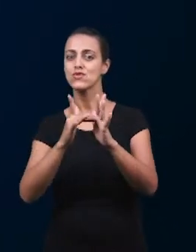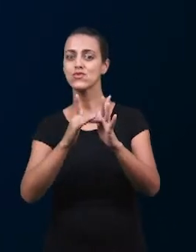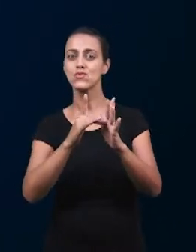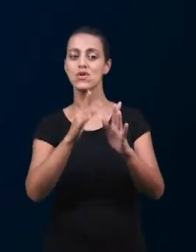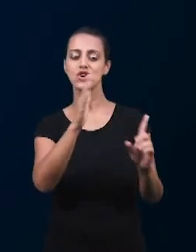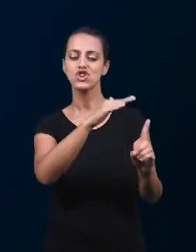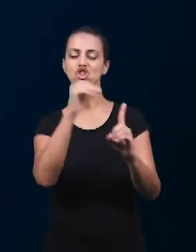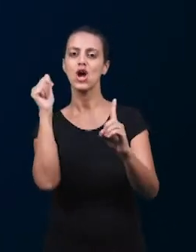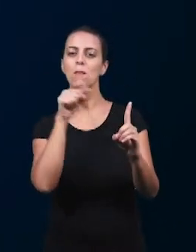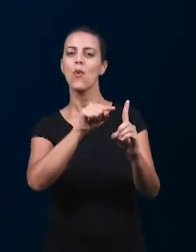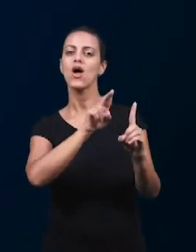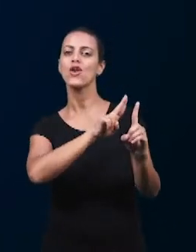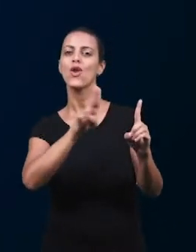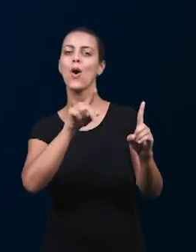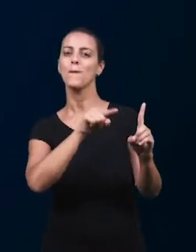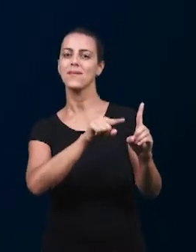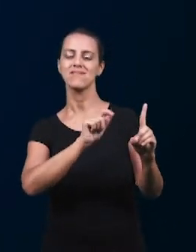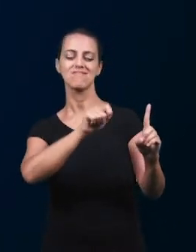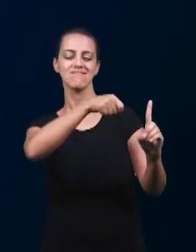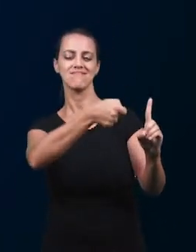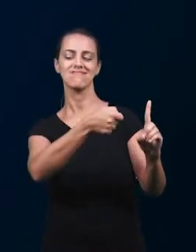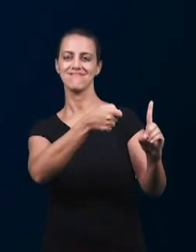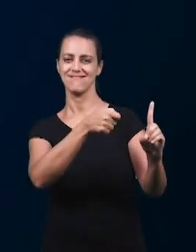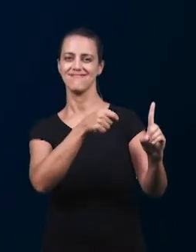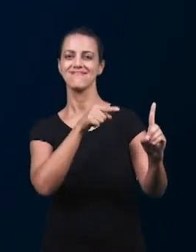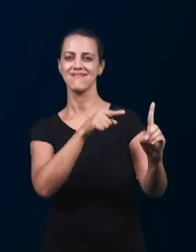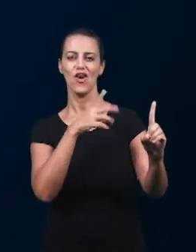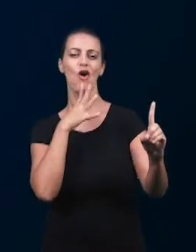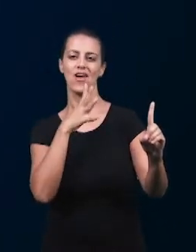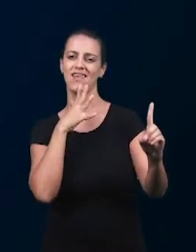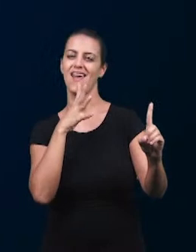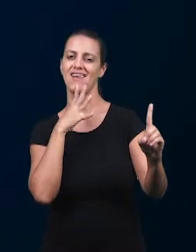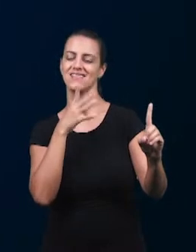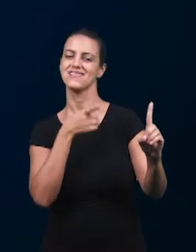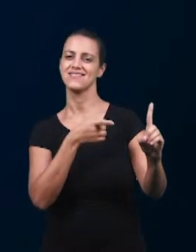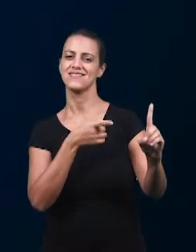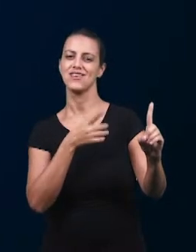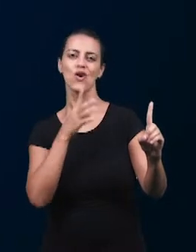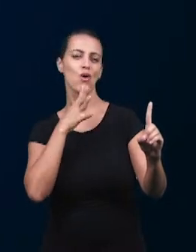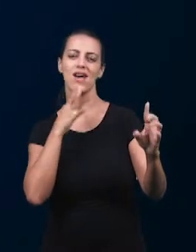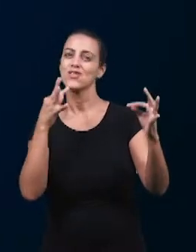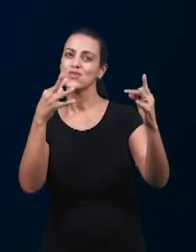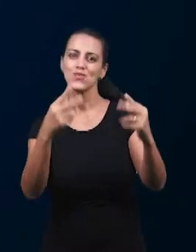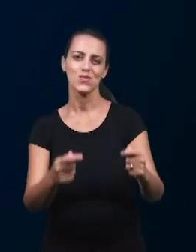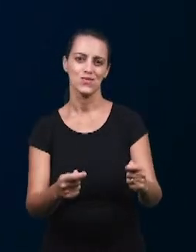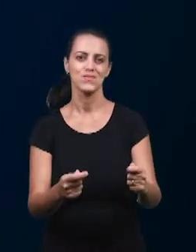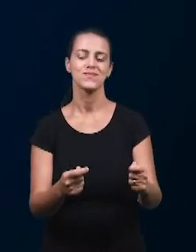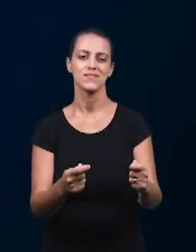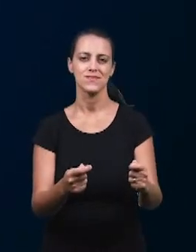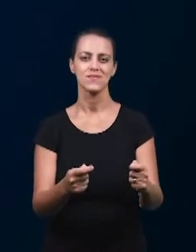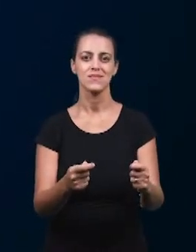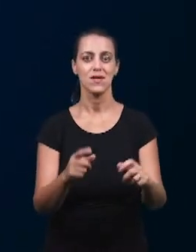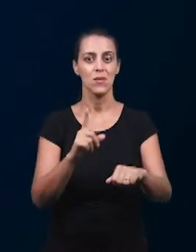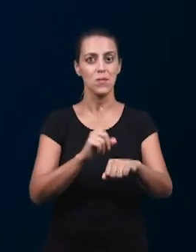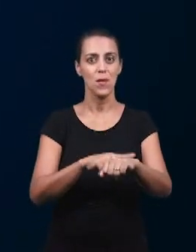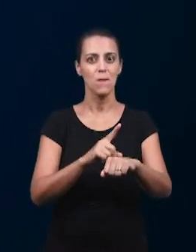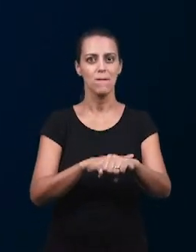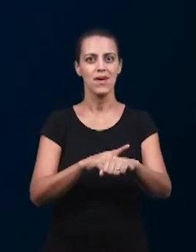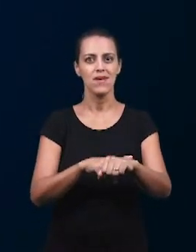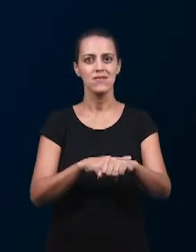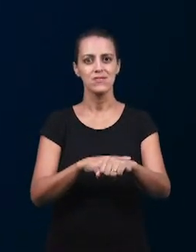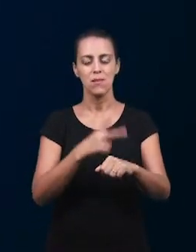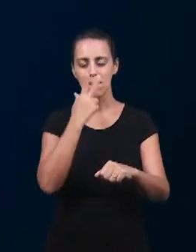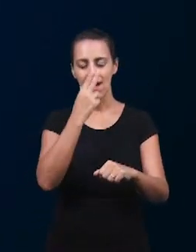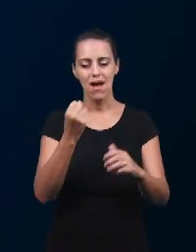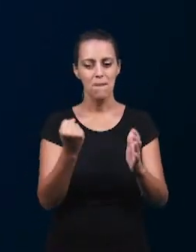Jesus ele chamou a Zaqueu pelo seu nome, porque ele é conhecedor de todas as coisas. Então esse foi um momento que marcou